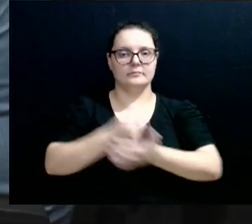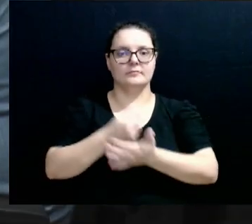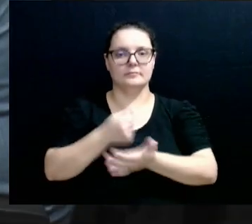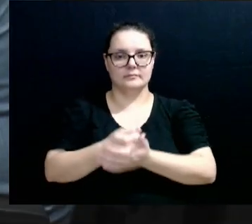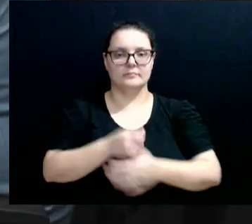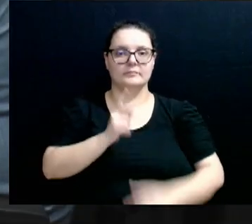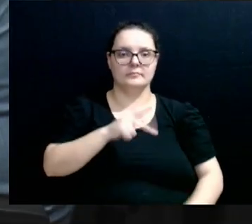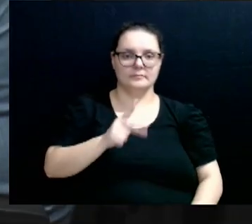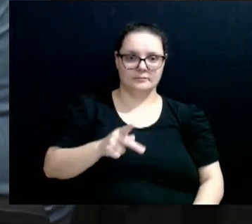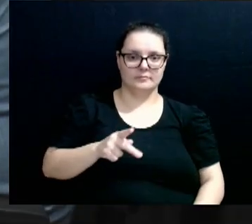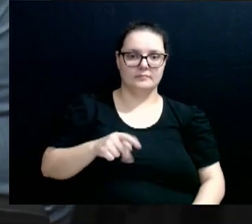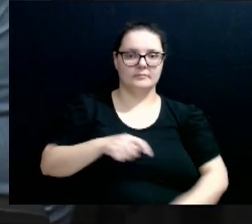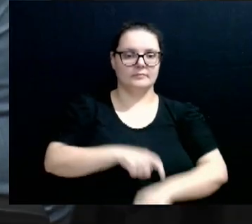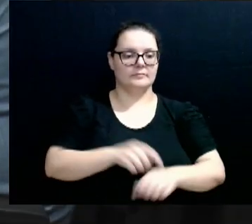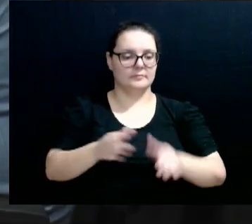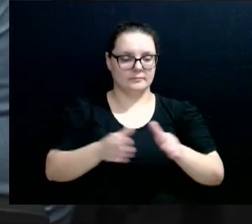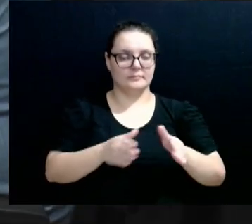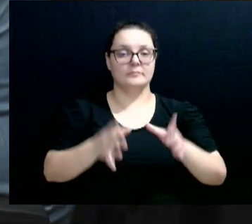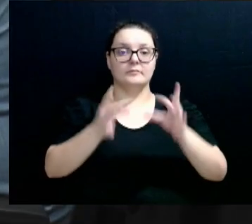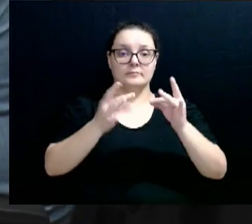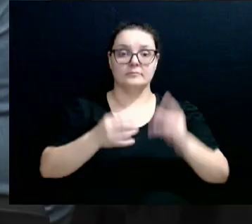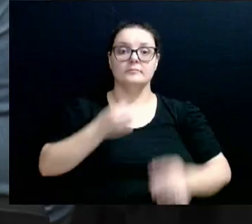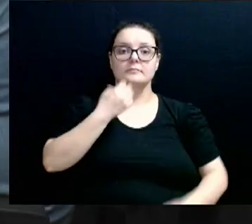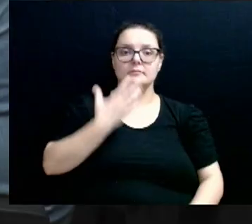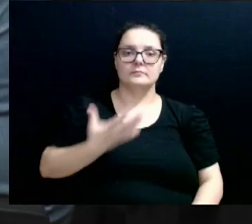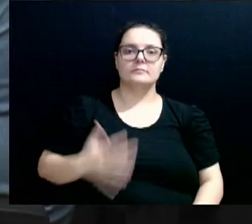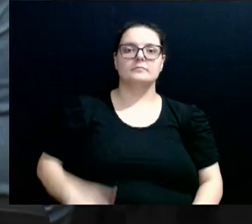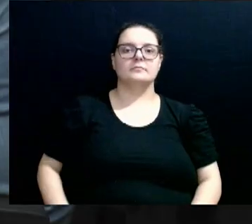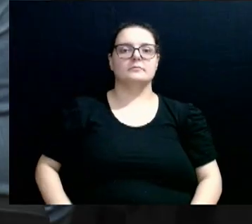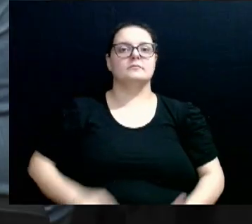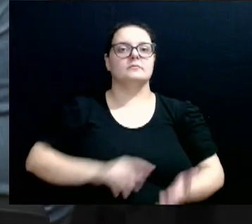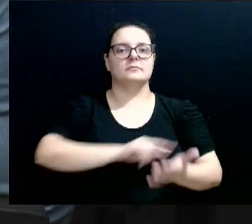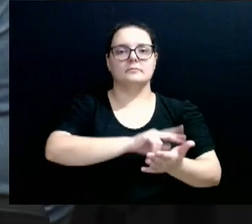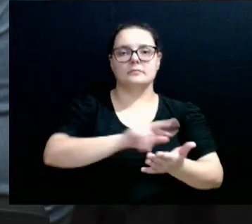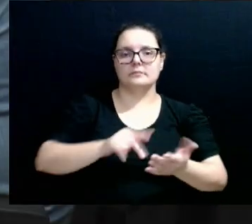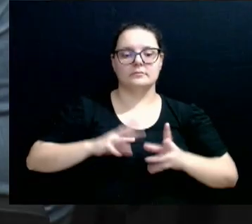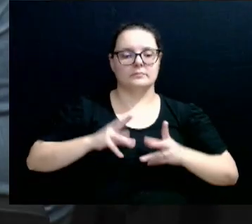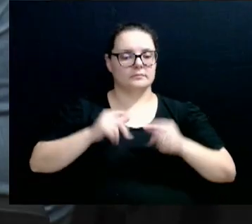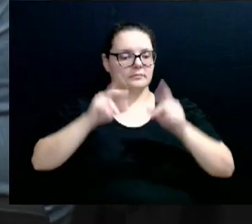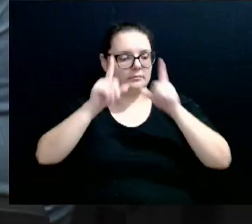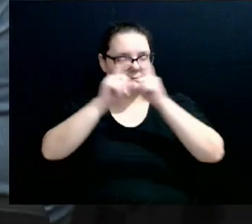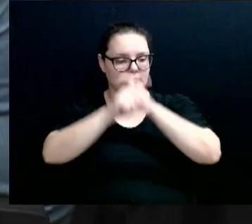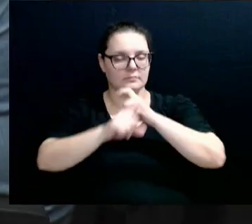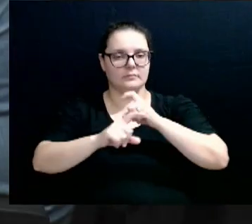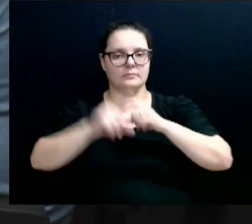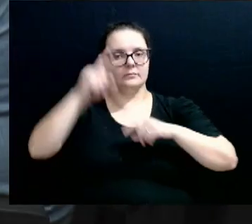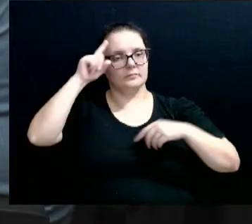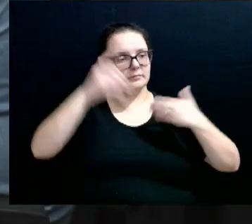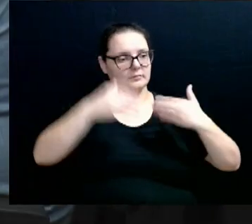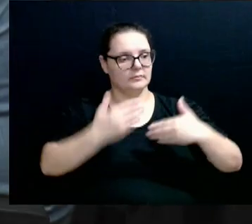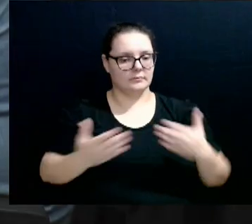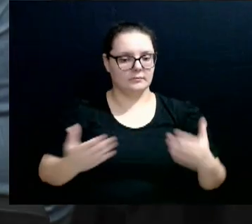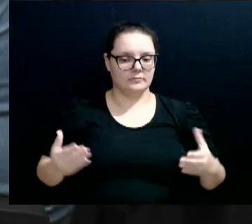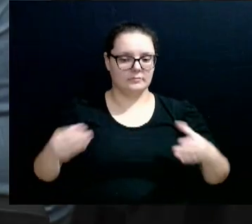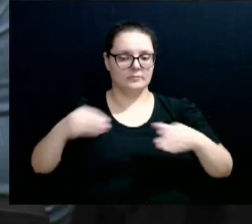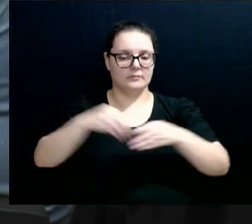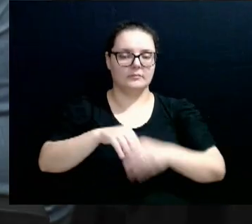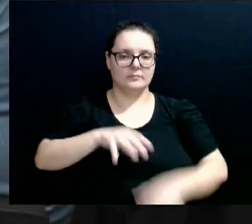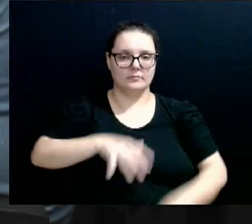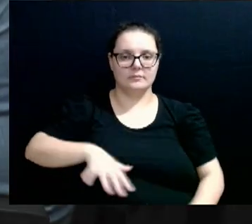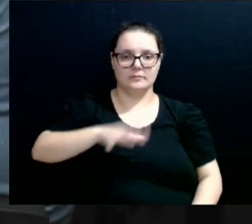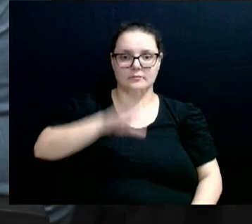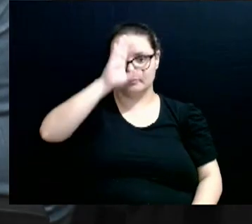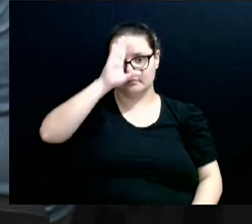desse que você bem descreveu, né, com a diversidade, todas as dificuldades que você encontra, né, nesse universo, principalmente da educação de jovens